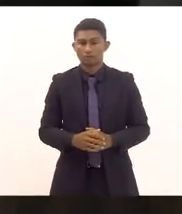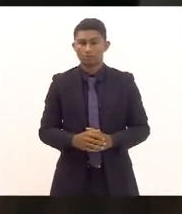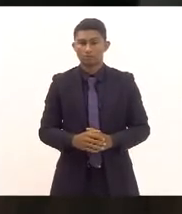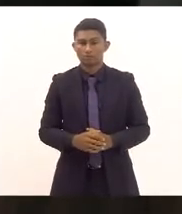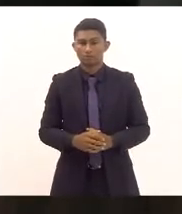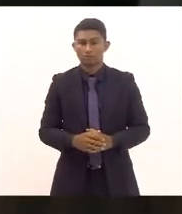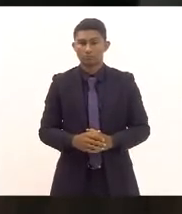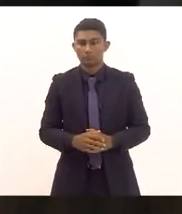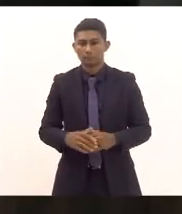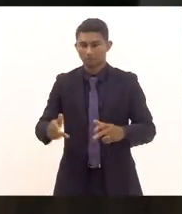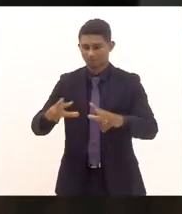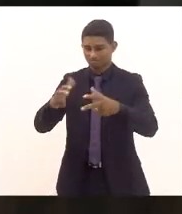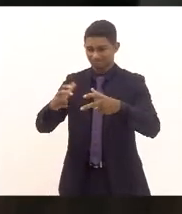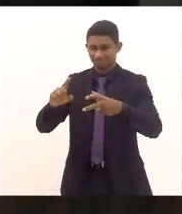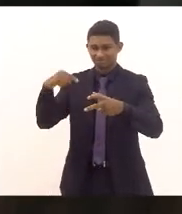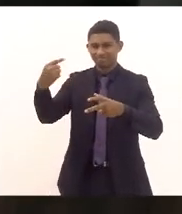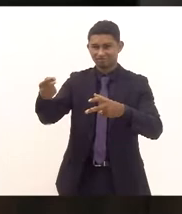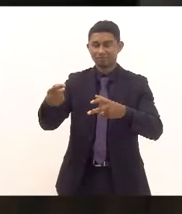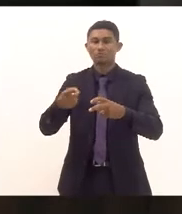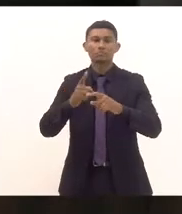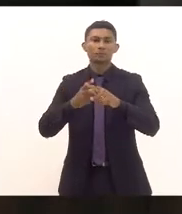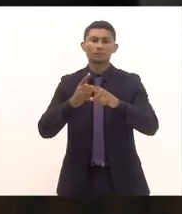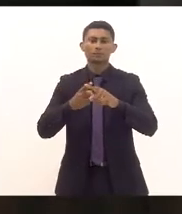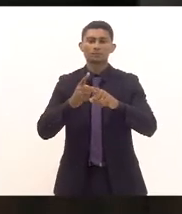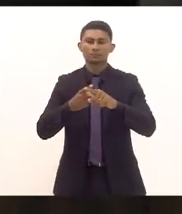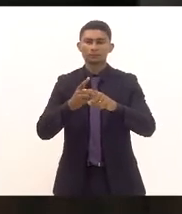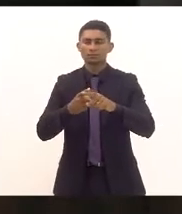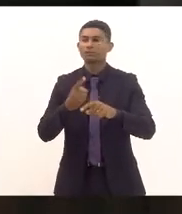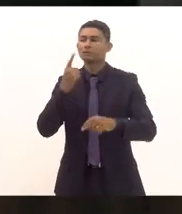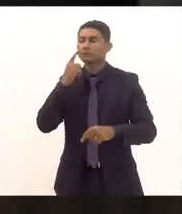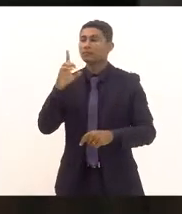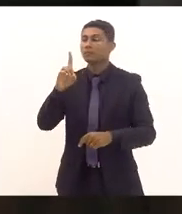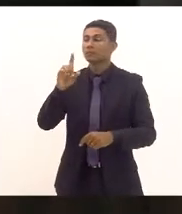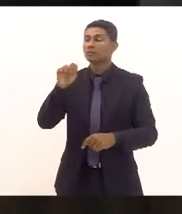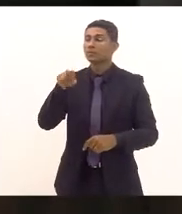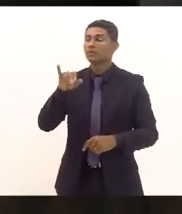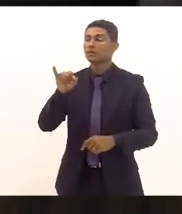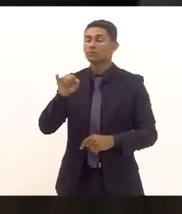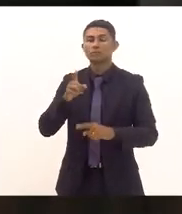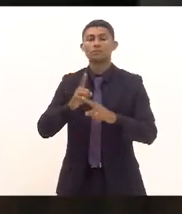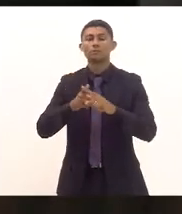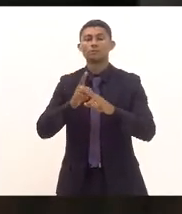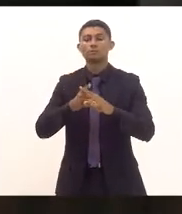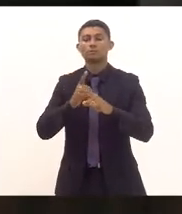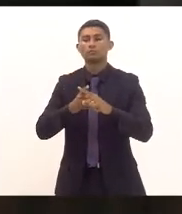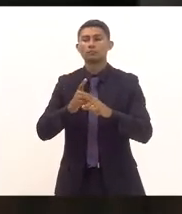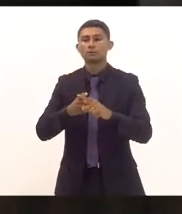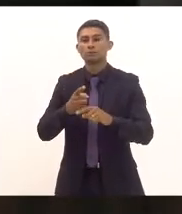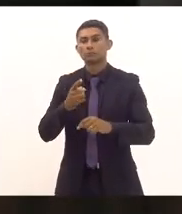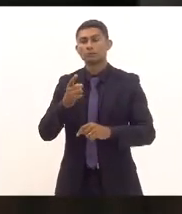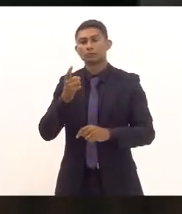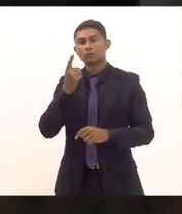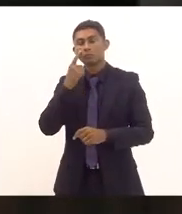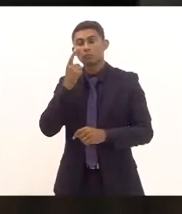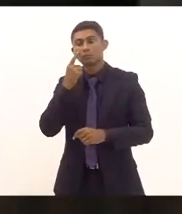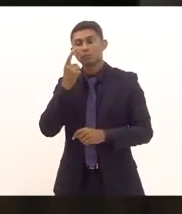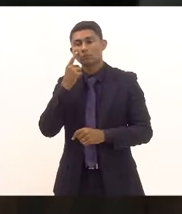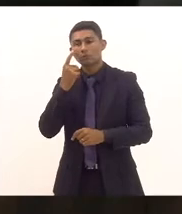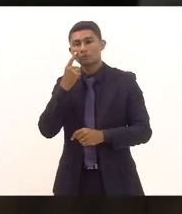e da próxima comissão pode ser a Dani Monteiro porque a gente pudesse escolher